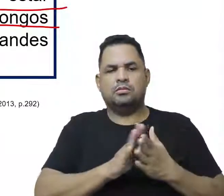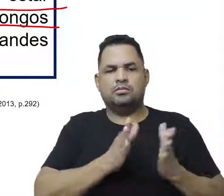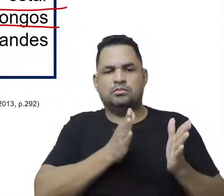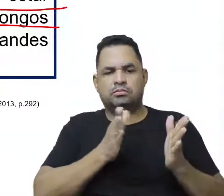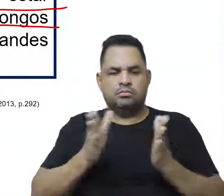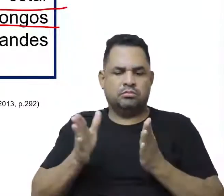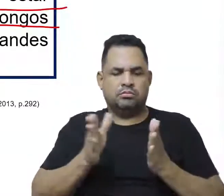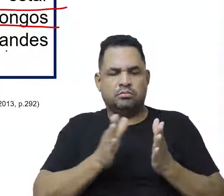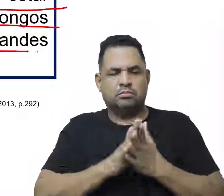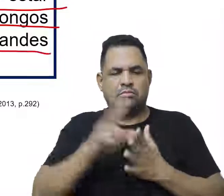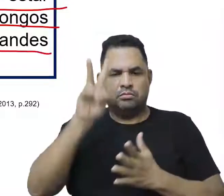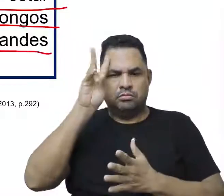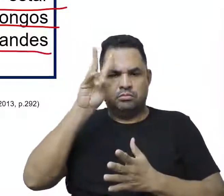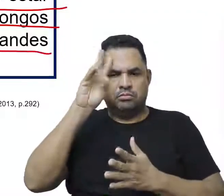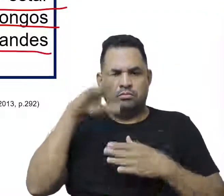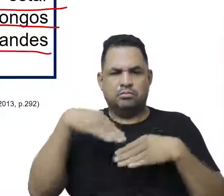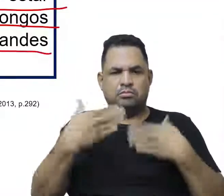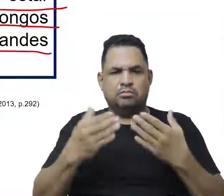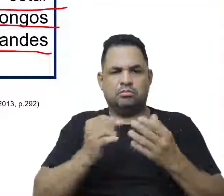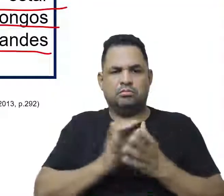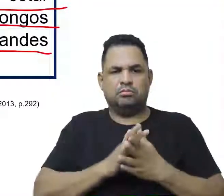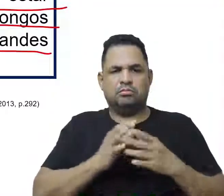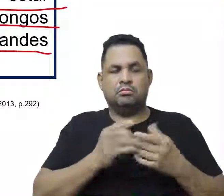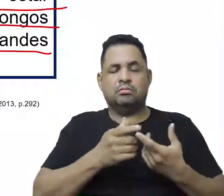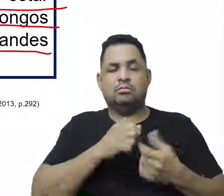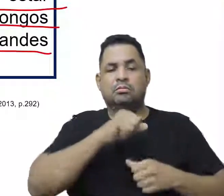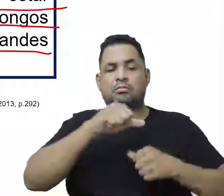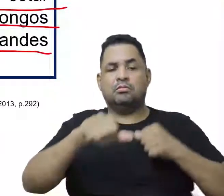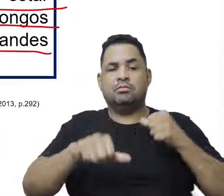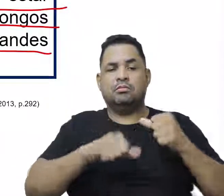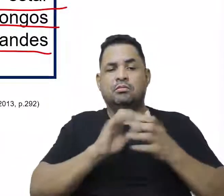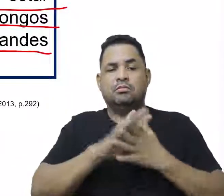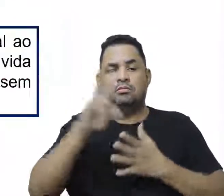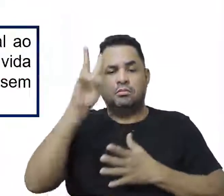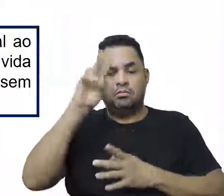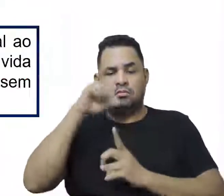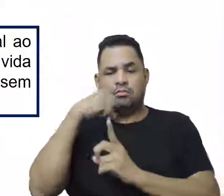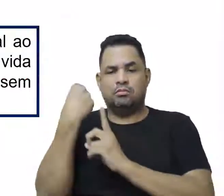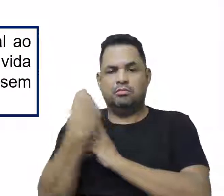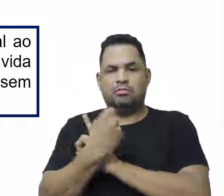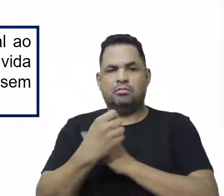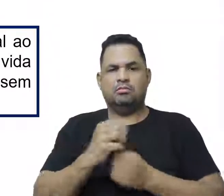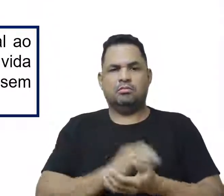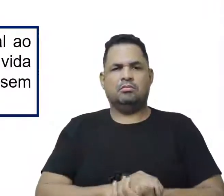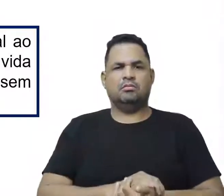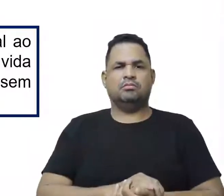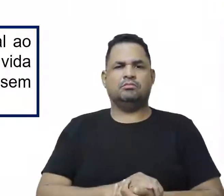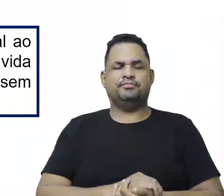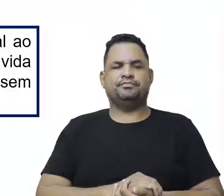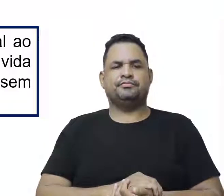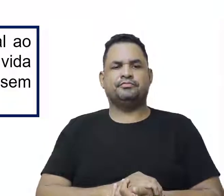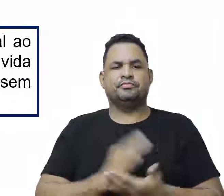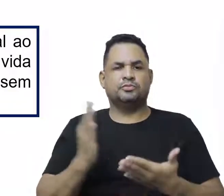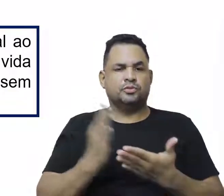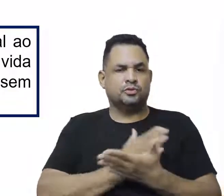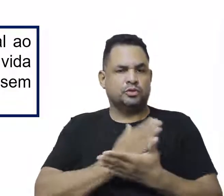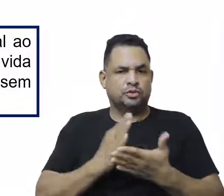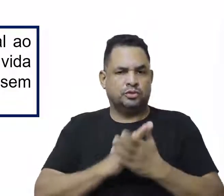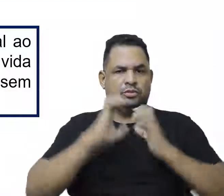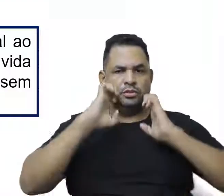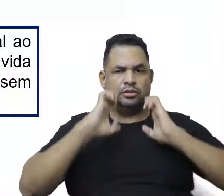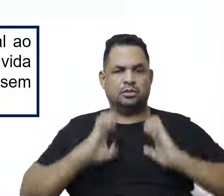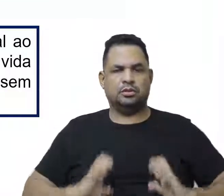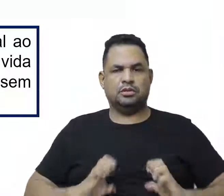longos períodos históricos bem como para grandes mudanças históricas e sociais na obra Ética